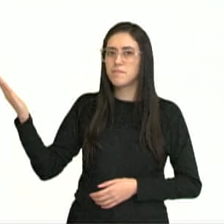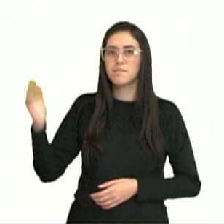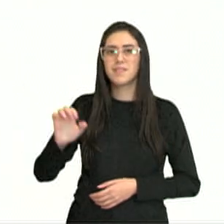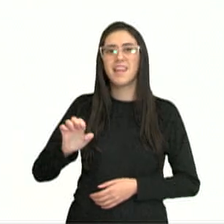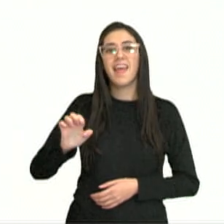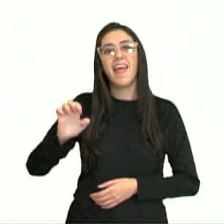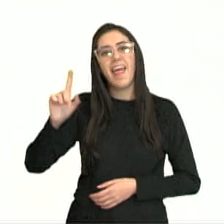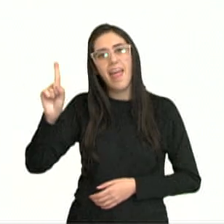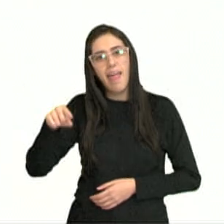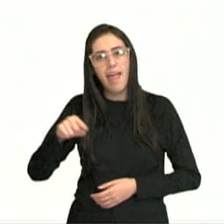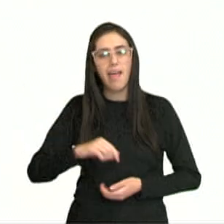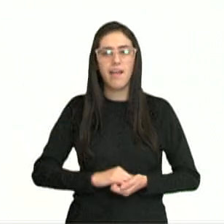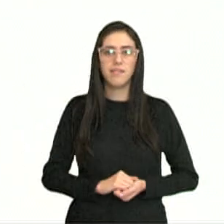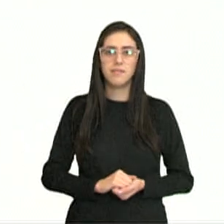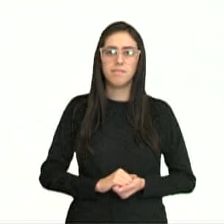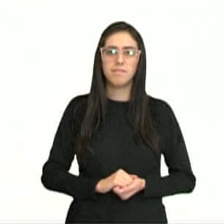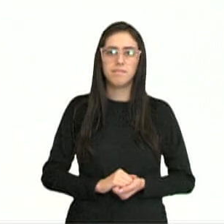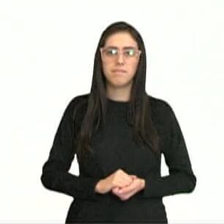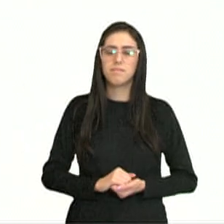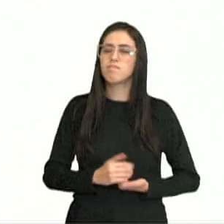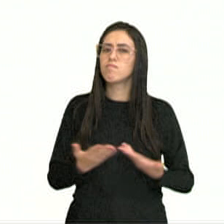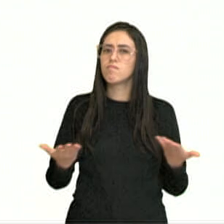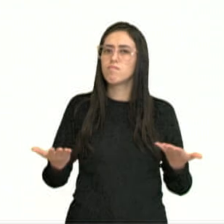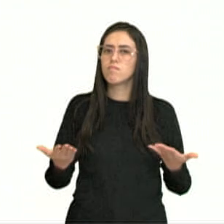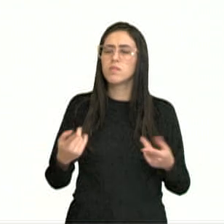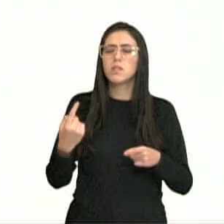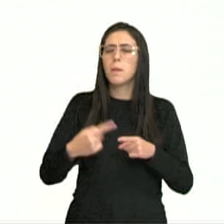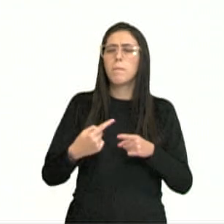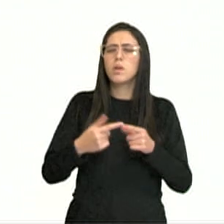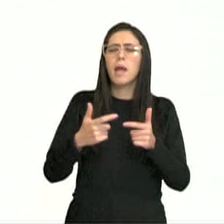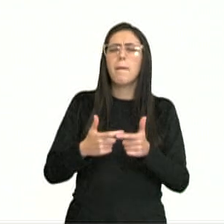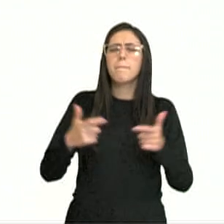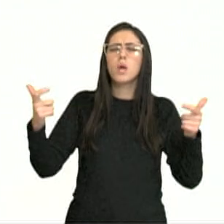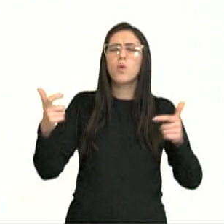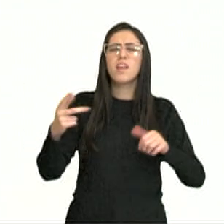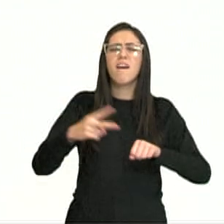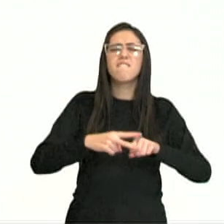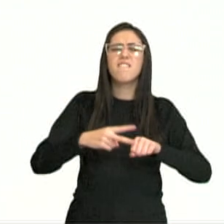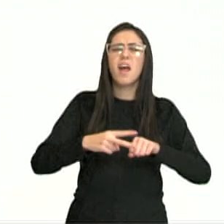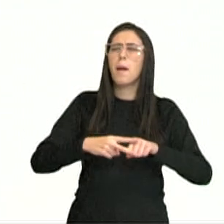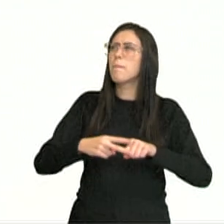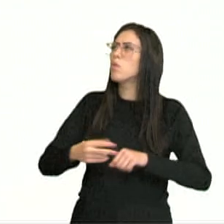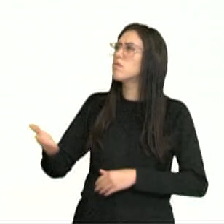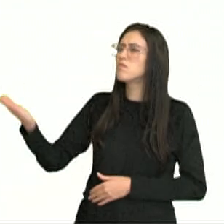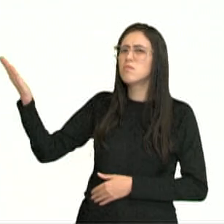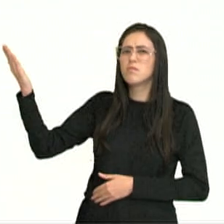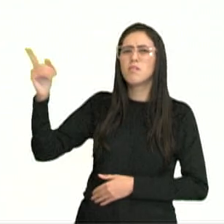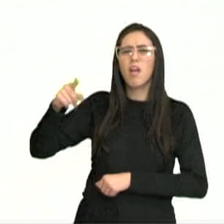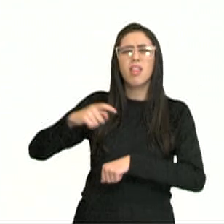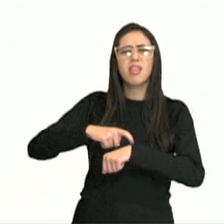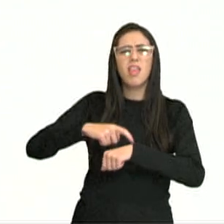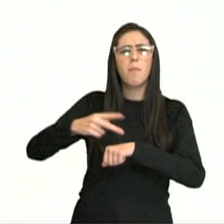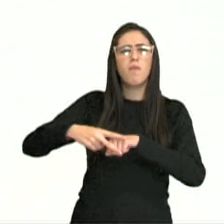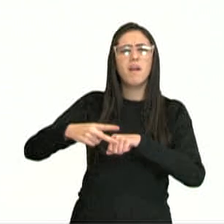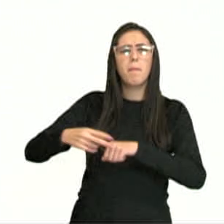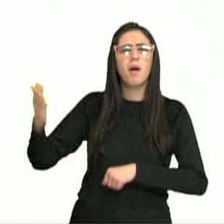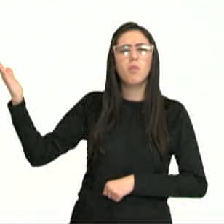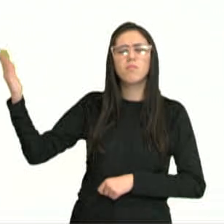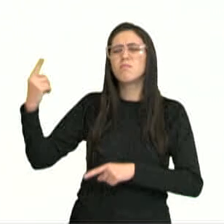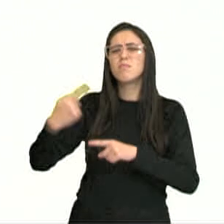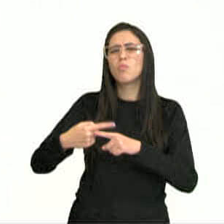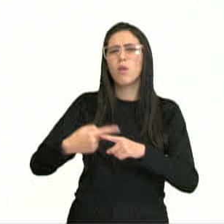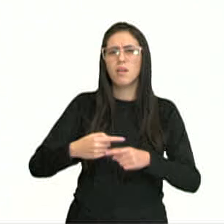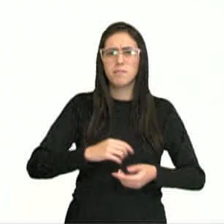é o custo. Por que a maioria dos verbos dessa notícia vem nesse tempo verbal? Vamos lá